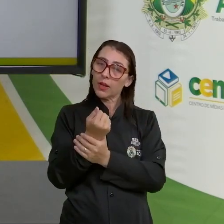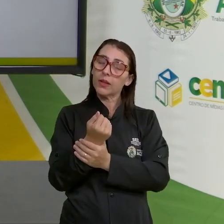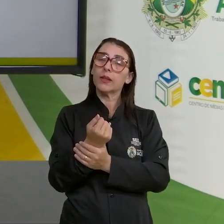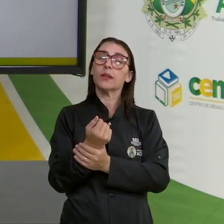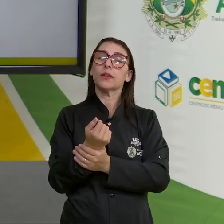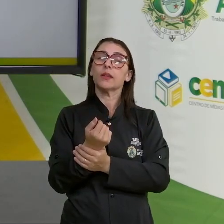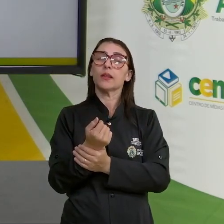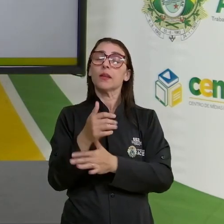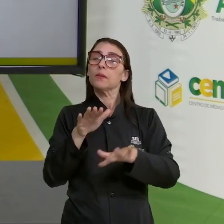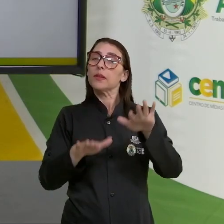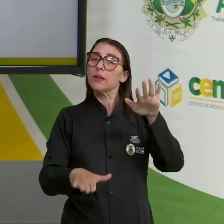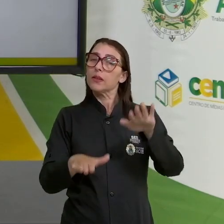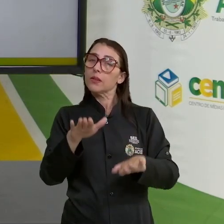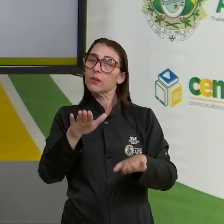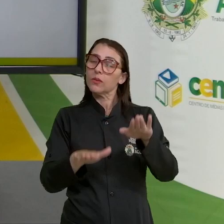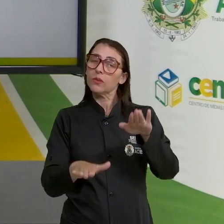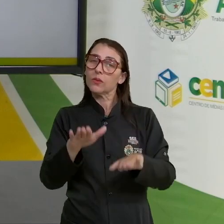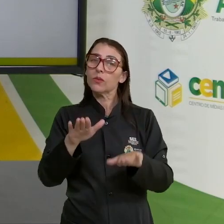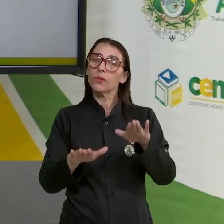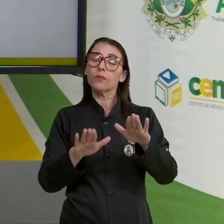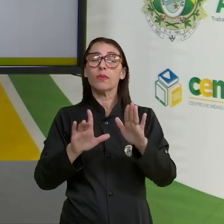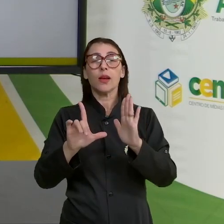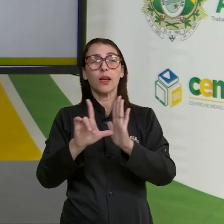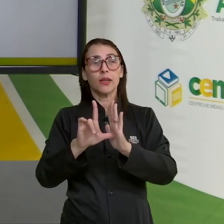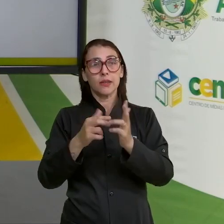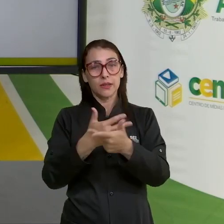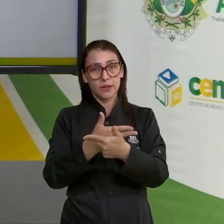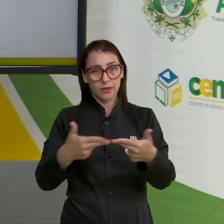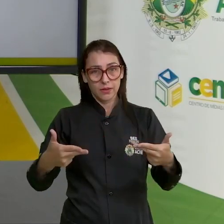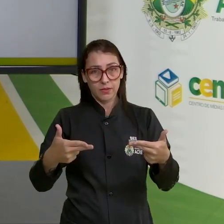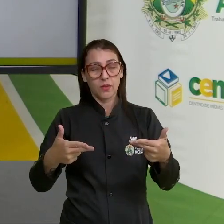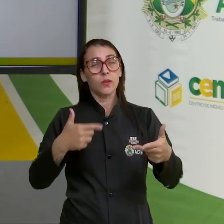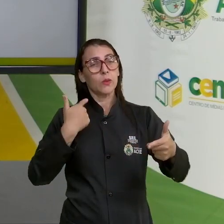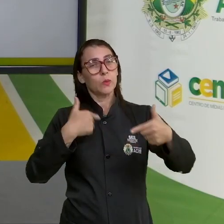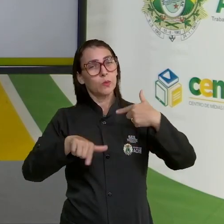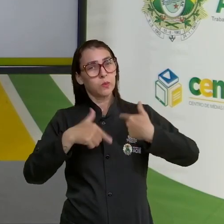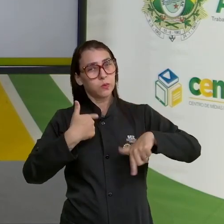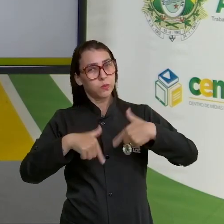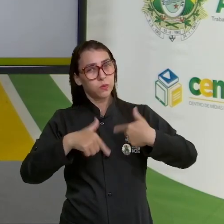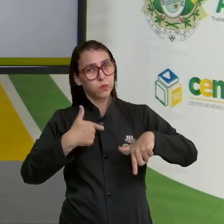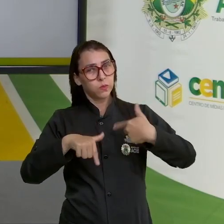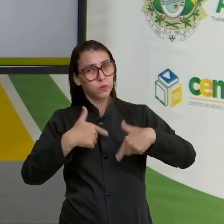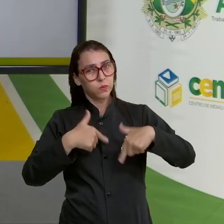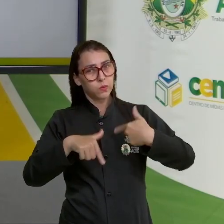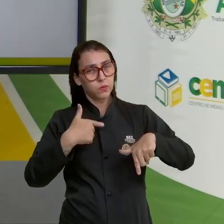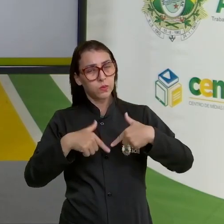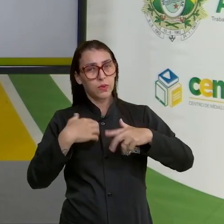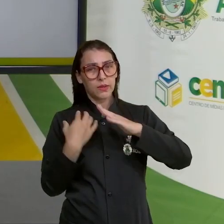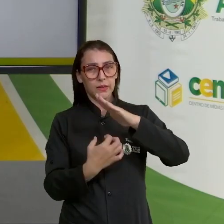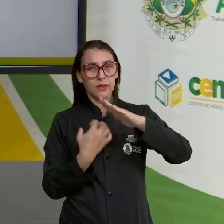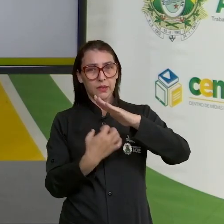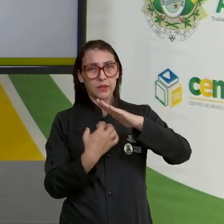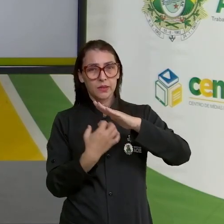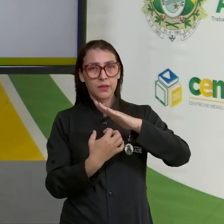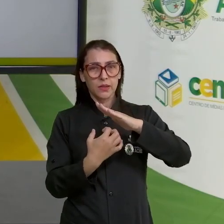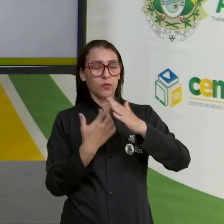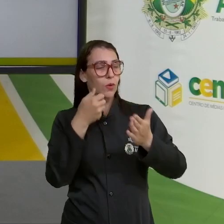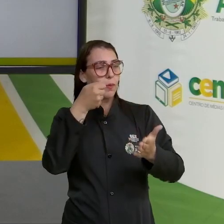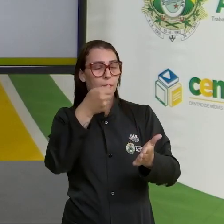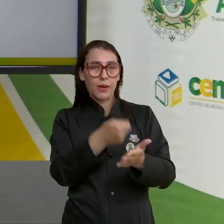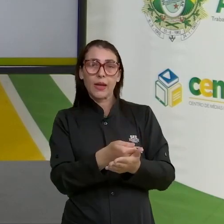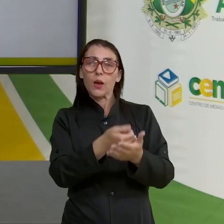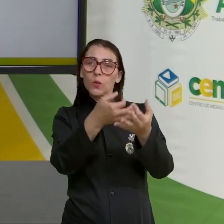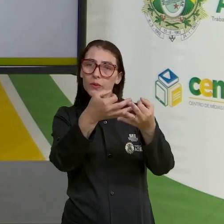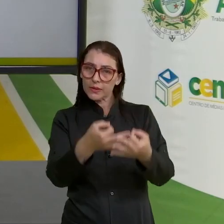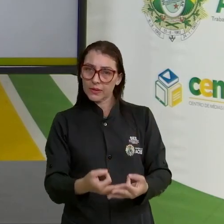suprir o comércio, as pessoas aí vão trabalhar de forma degradante, as empresas não vão pagar